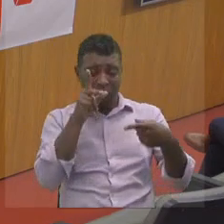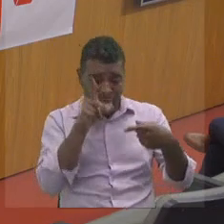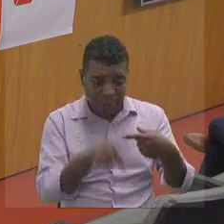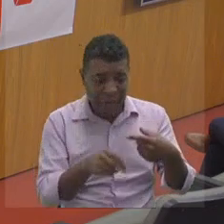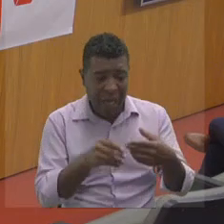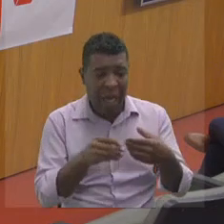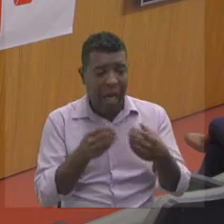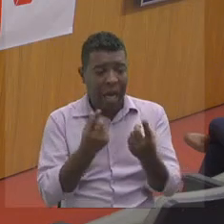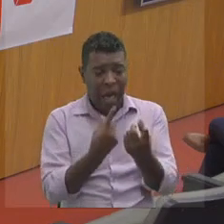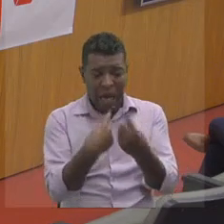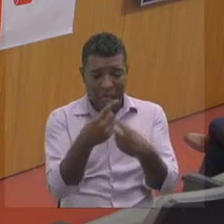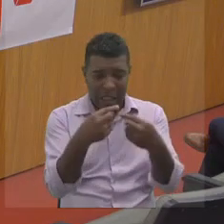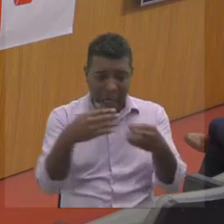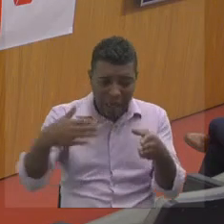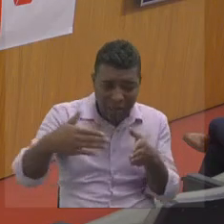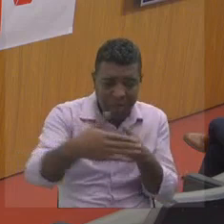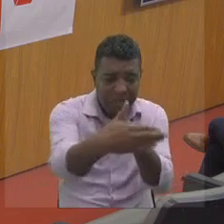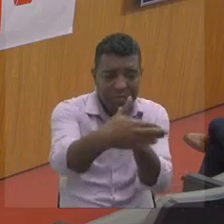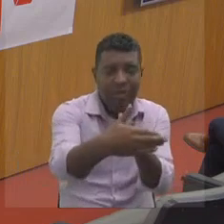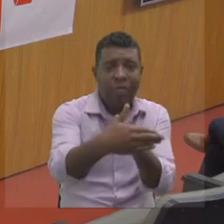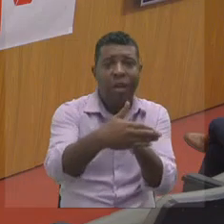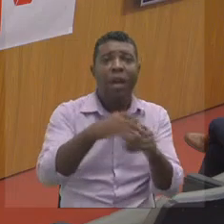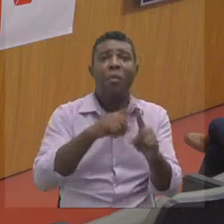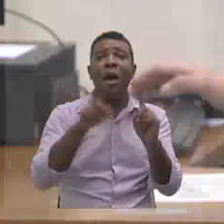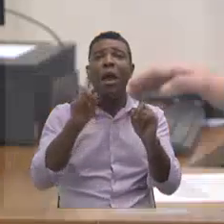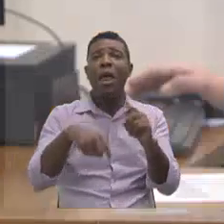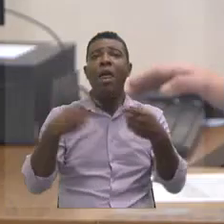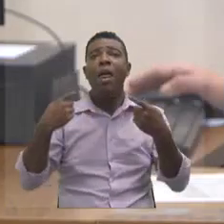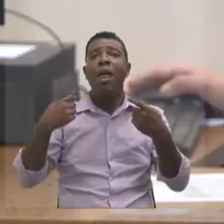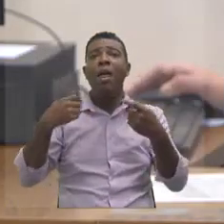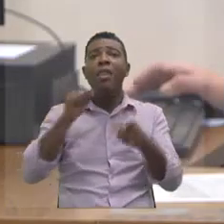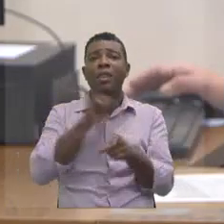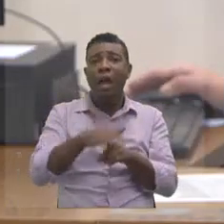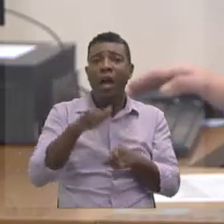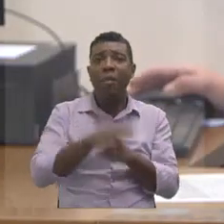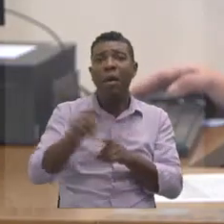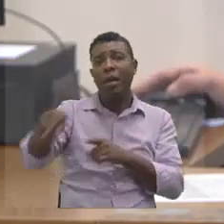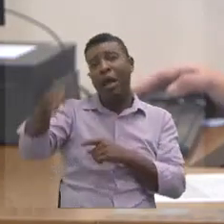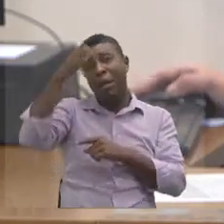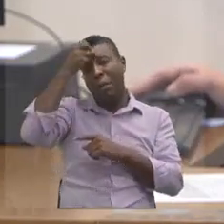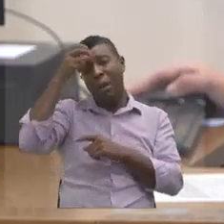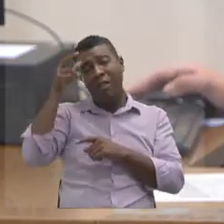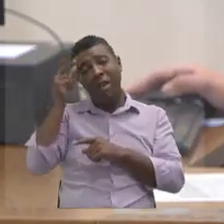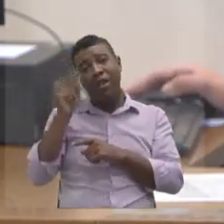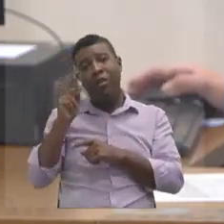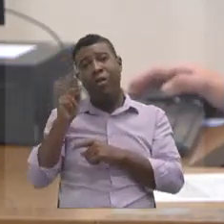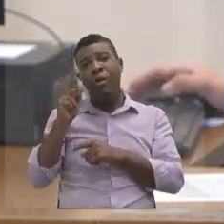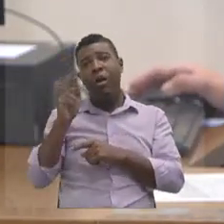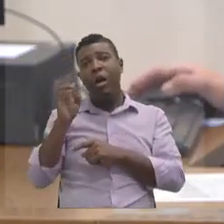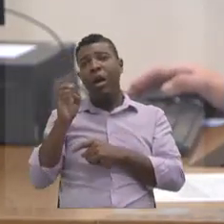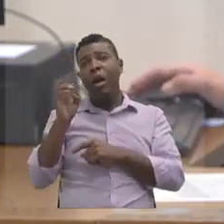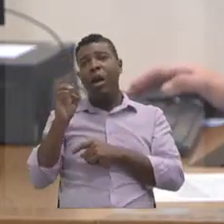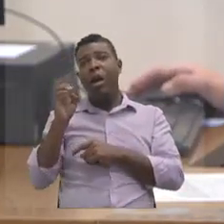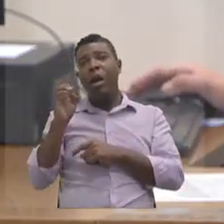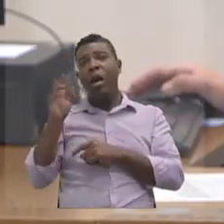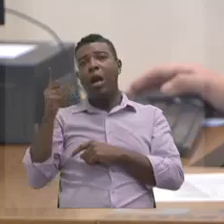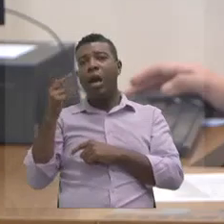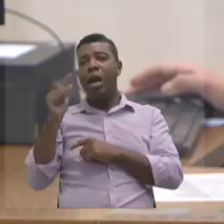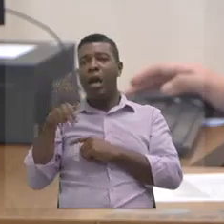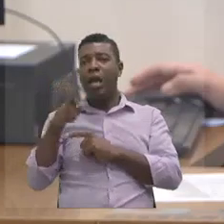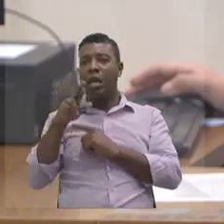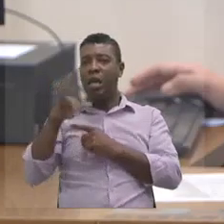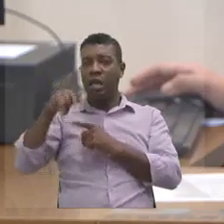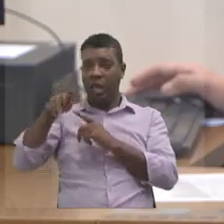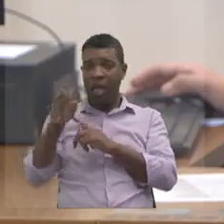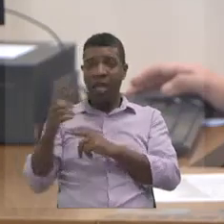mas é uma demanda que o prefeito Henrique vem me pedindo há bastante tempo que a divisa com São Paulo para que a gente consiga